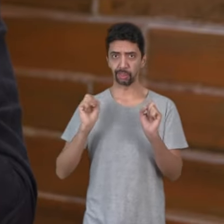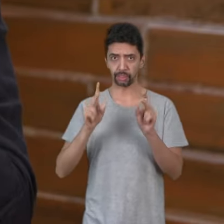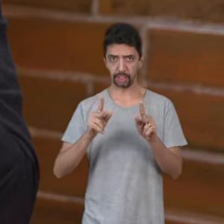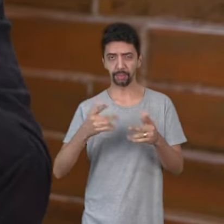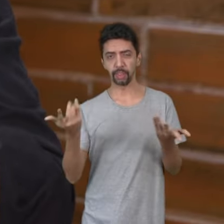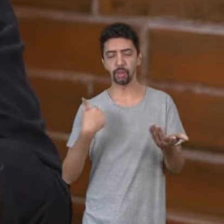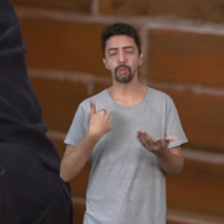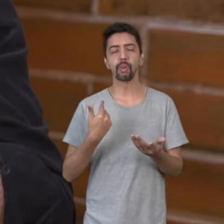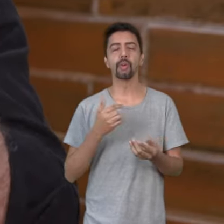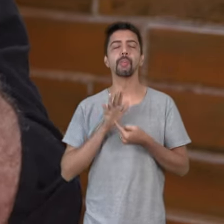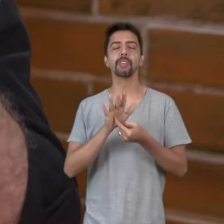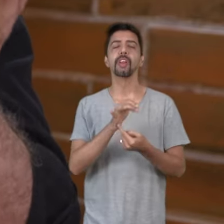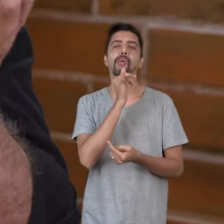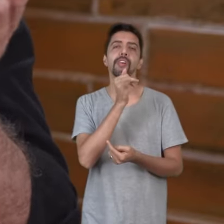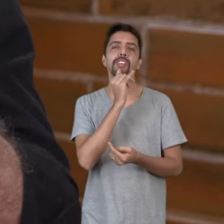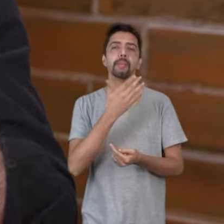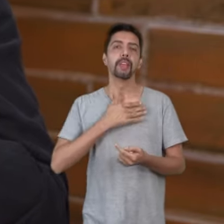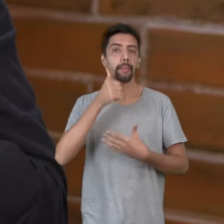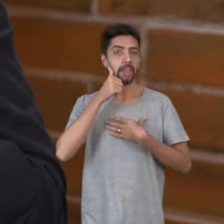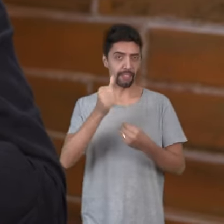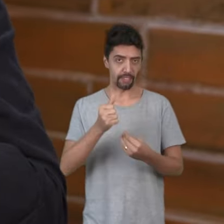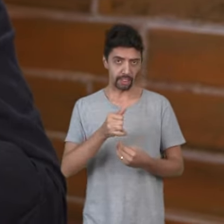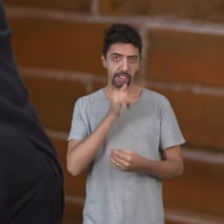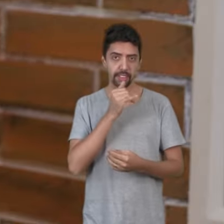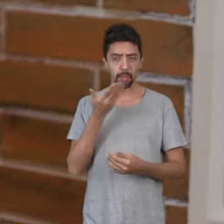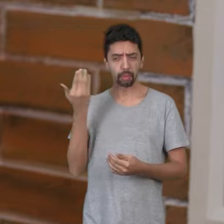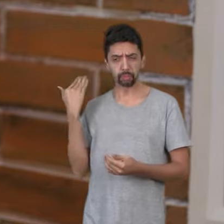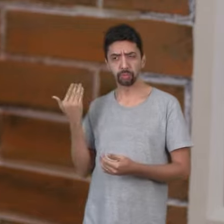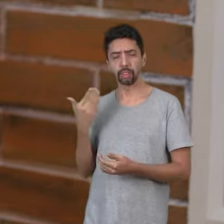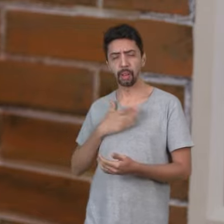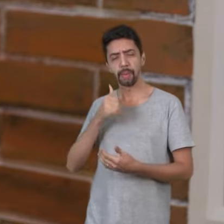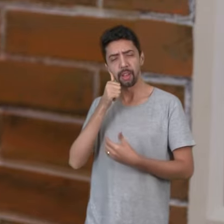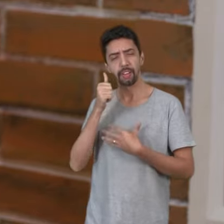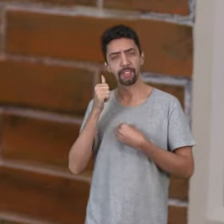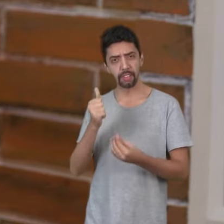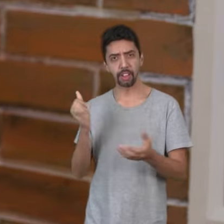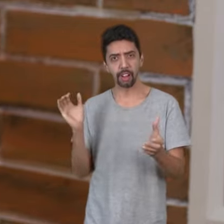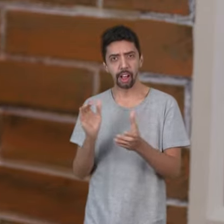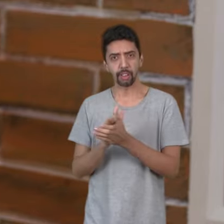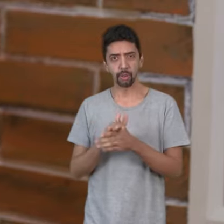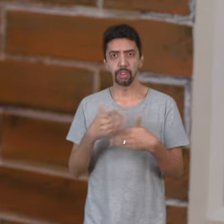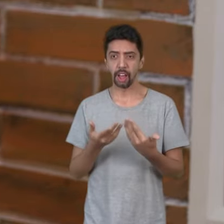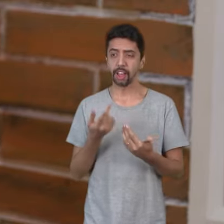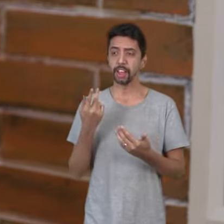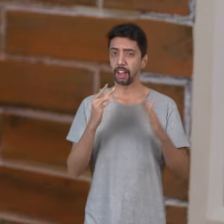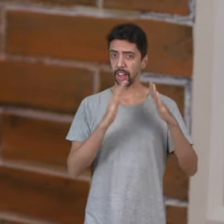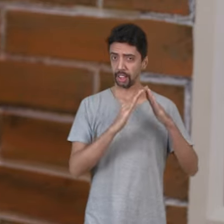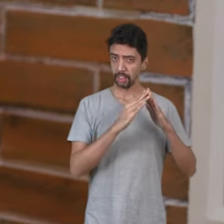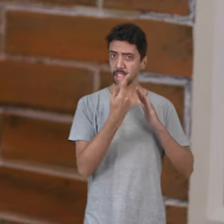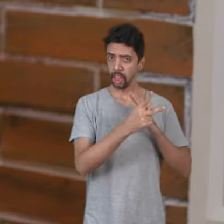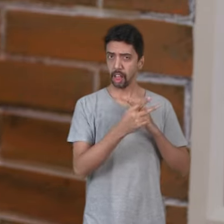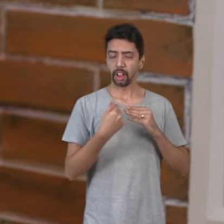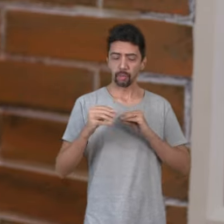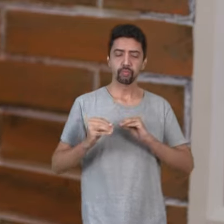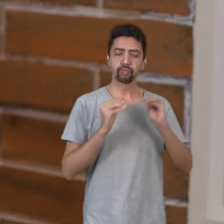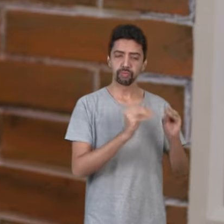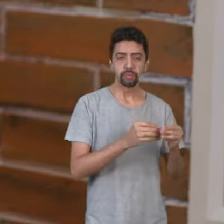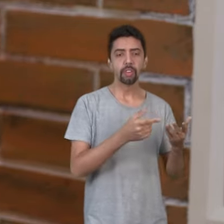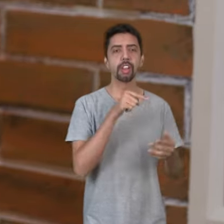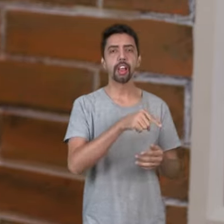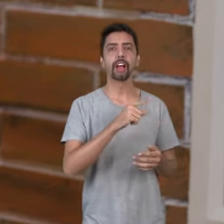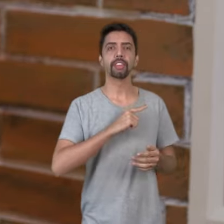casou e, lógico, quem casa, quer casa. Na casa dela tem energia hidrelétrica e ela fez lá uma